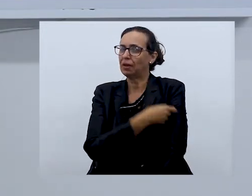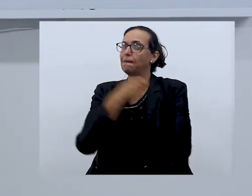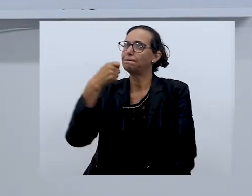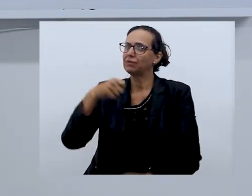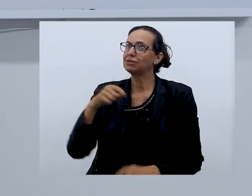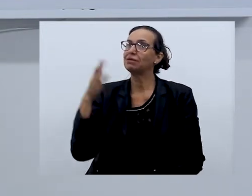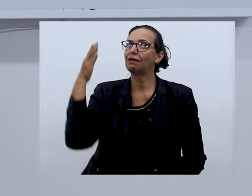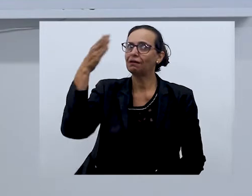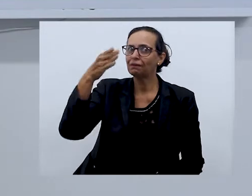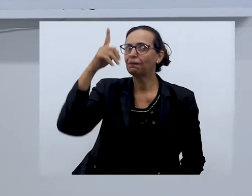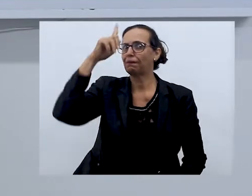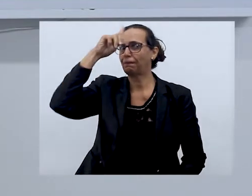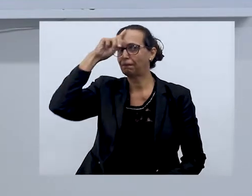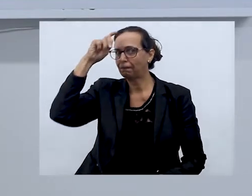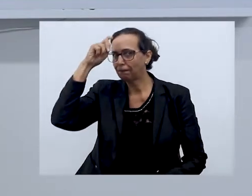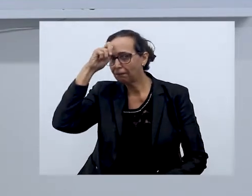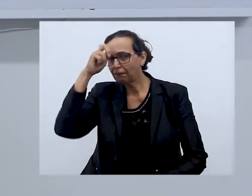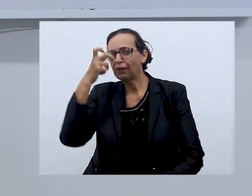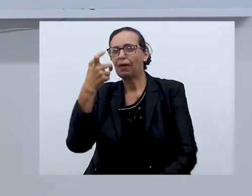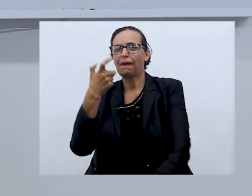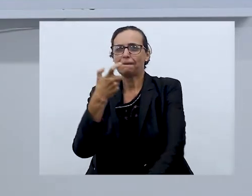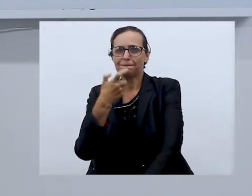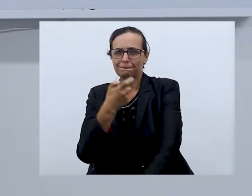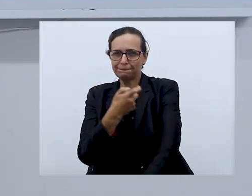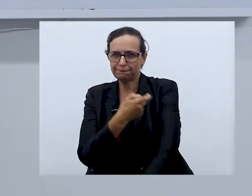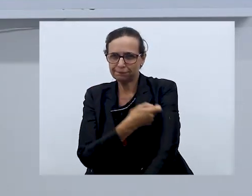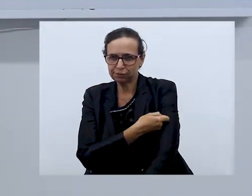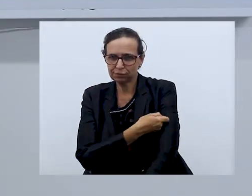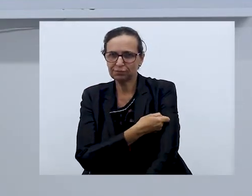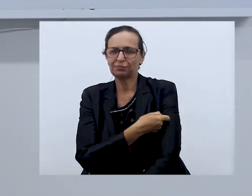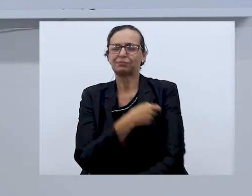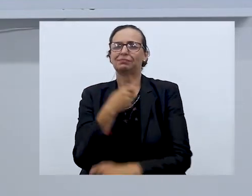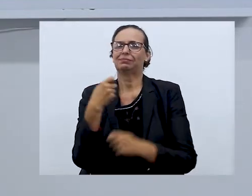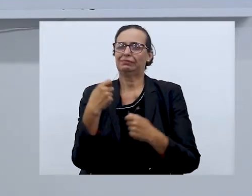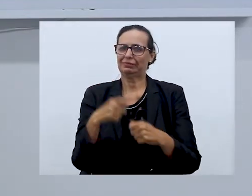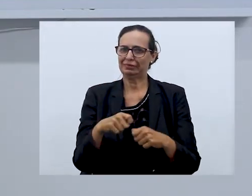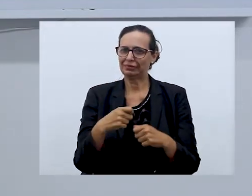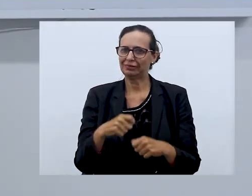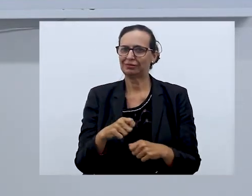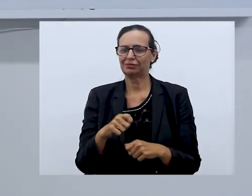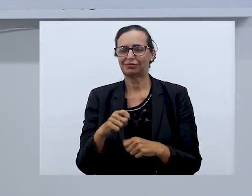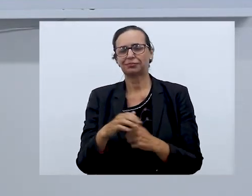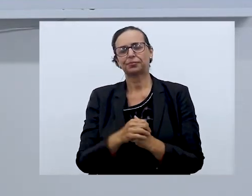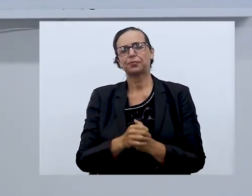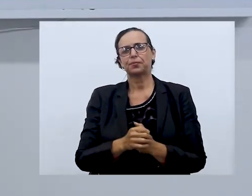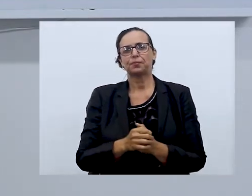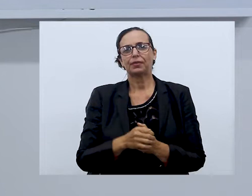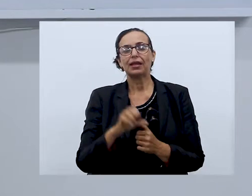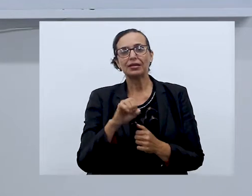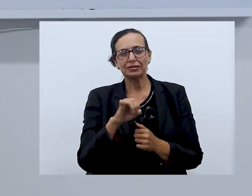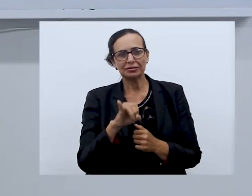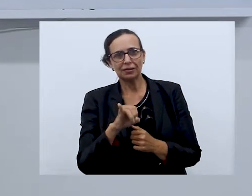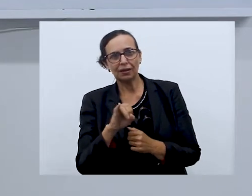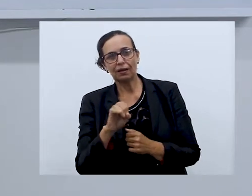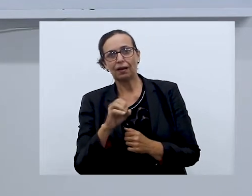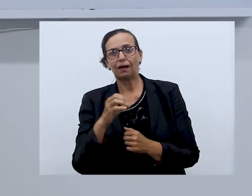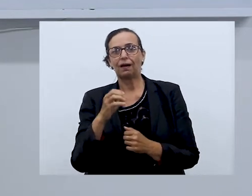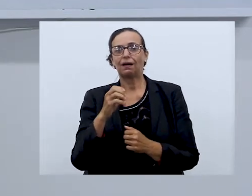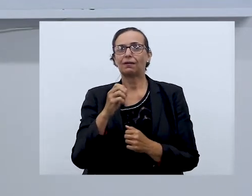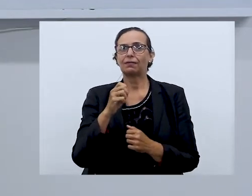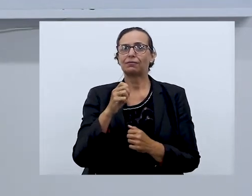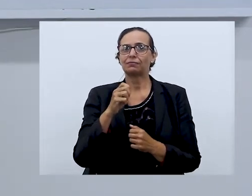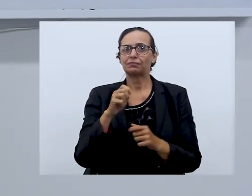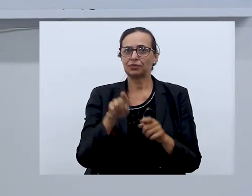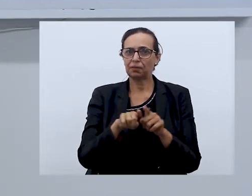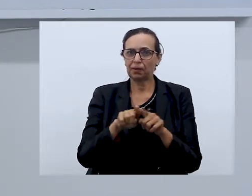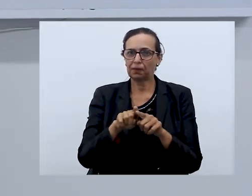alguma dose, você precisa procurar a unidade básica de saúde mais próxima e tomar as doses recomendadas. E se depois de